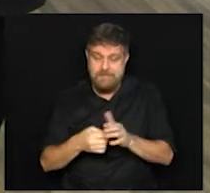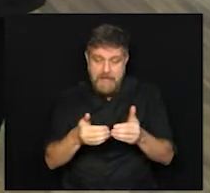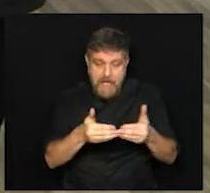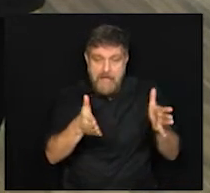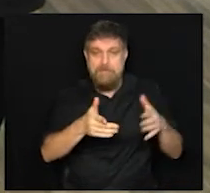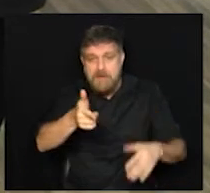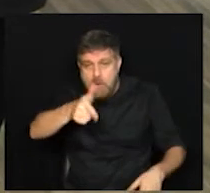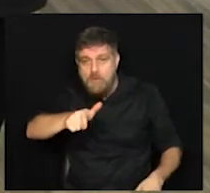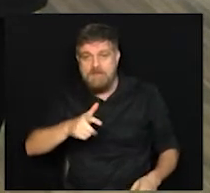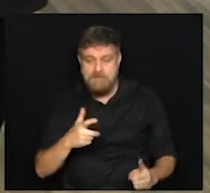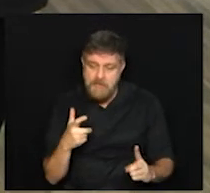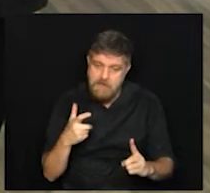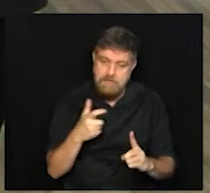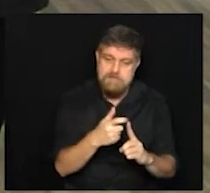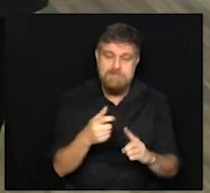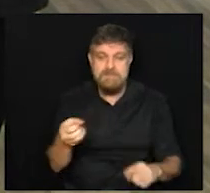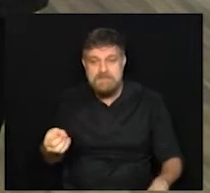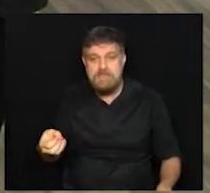quando